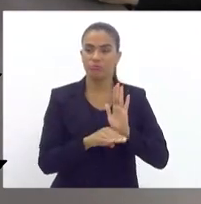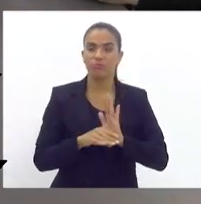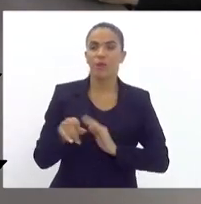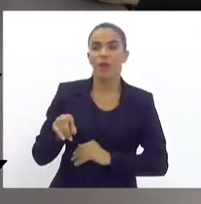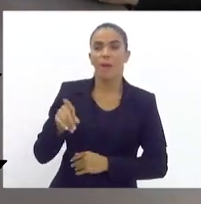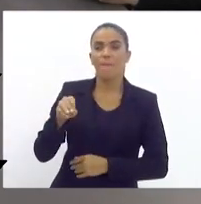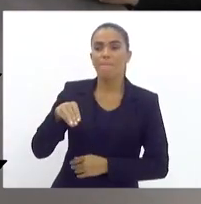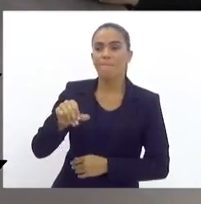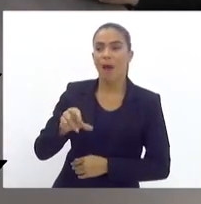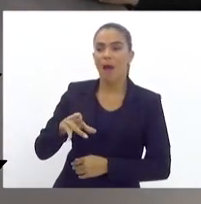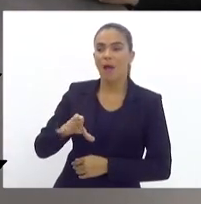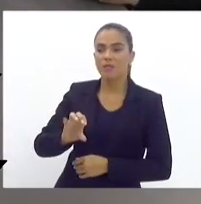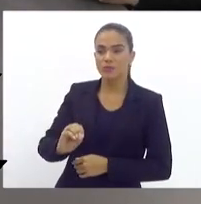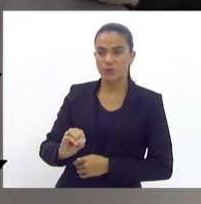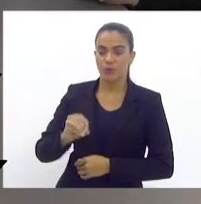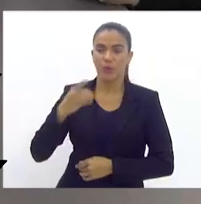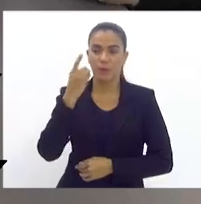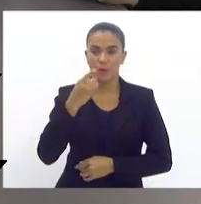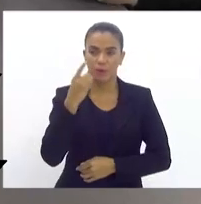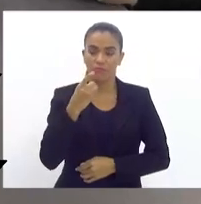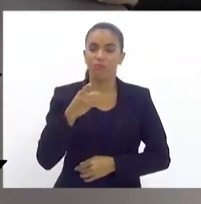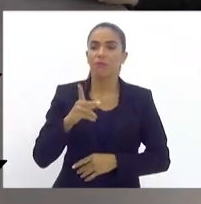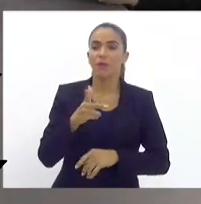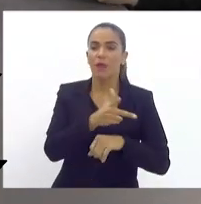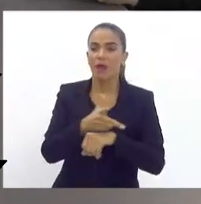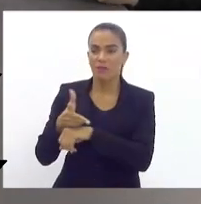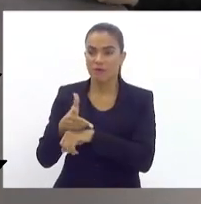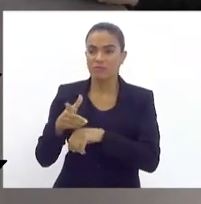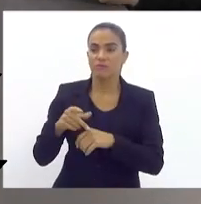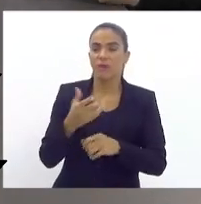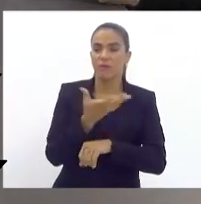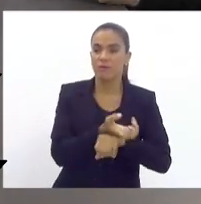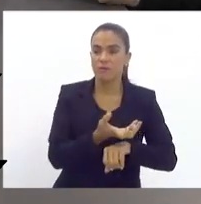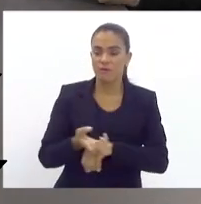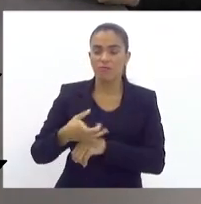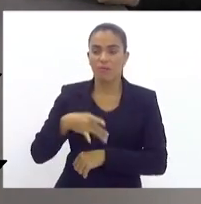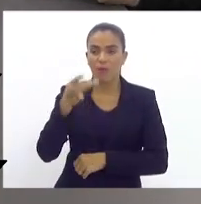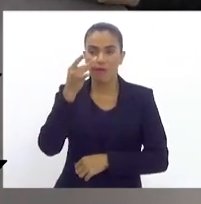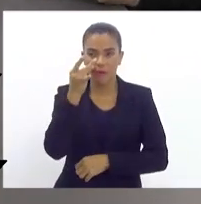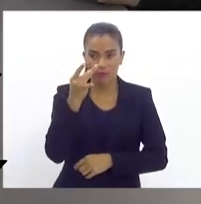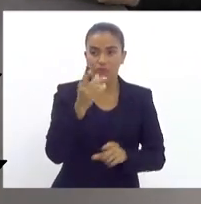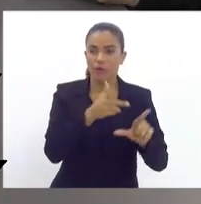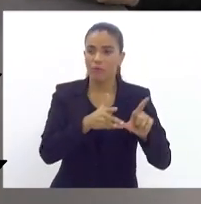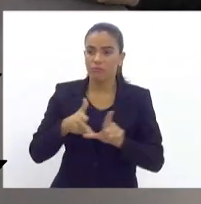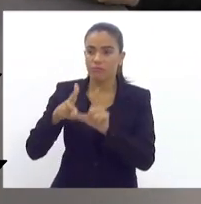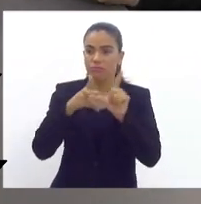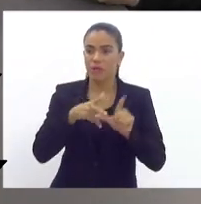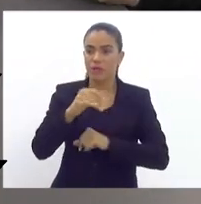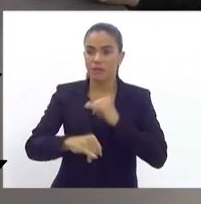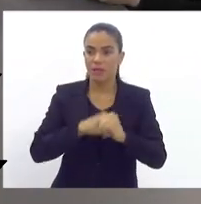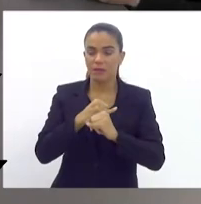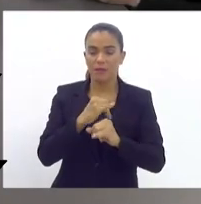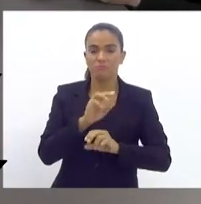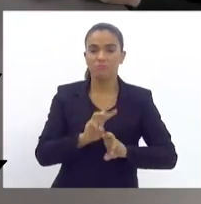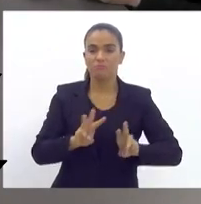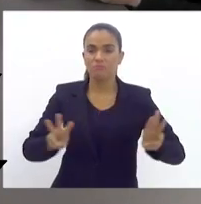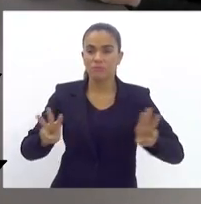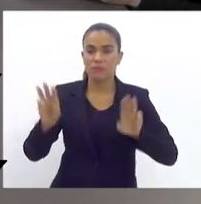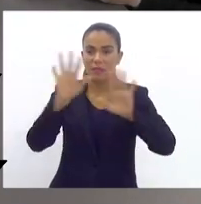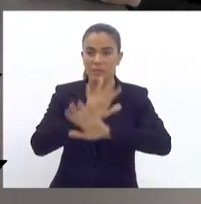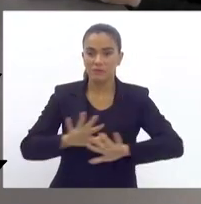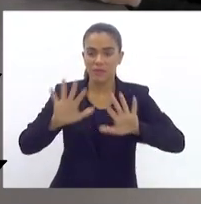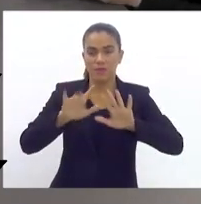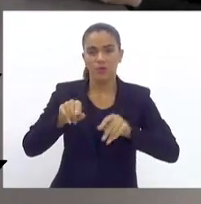Márcio Canella, que dispõe sobre a gravação em áudio e vídeo do processo licitatório e sua transmissão ao vivo por meio da internet no portal da transparência do Estado do Rio de